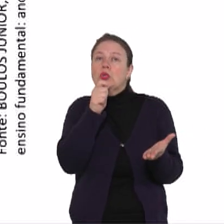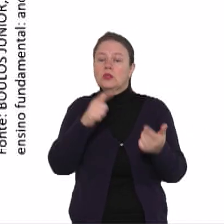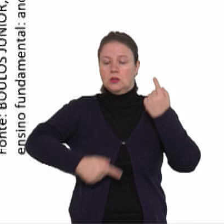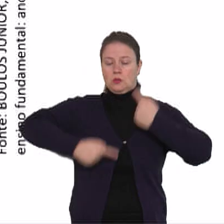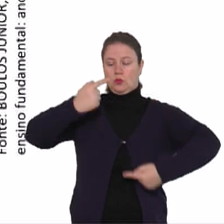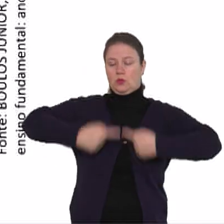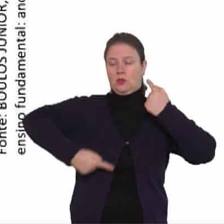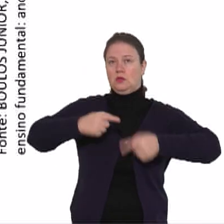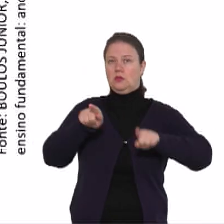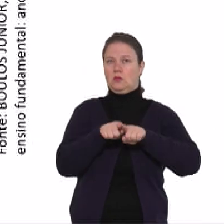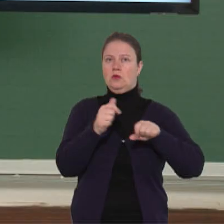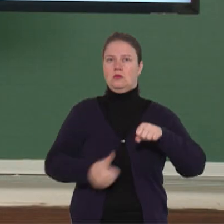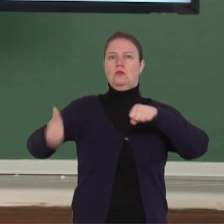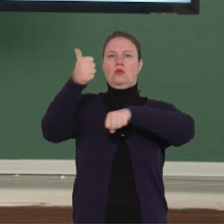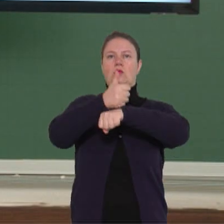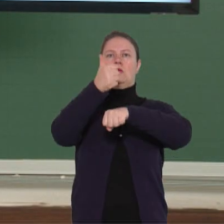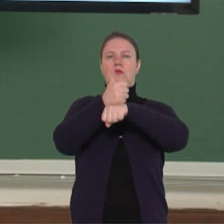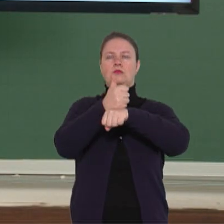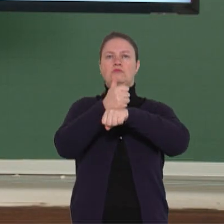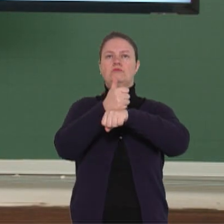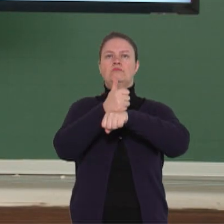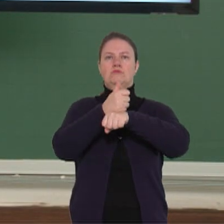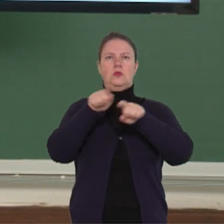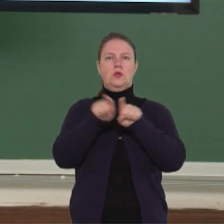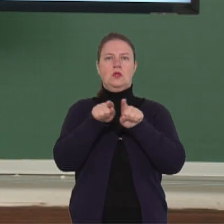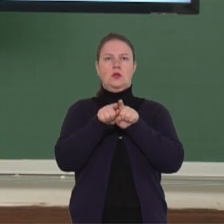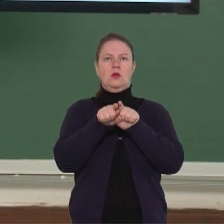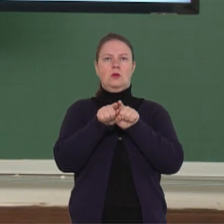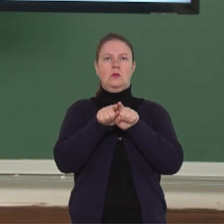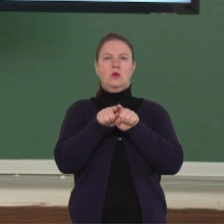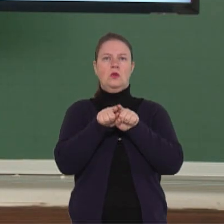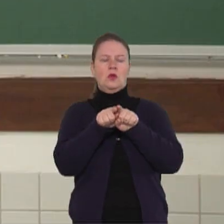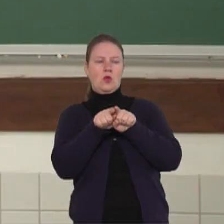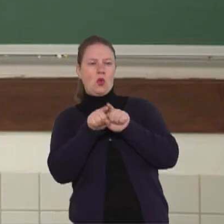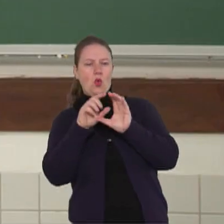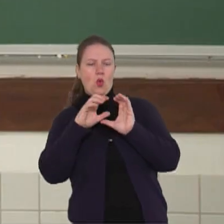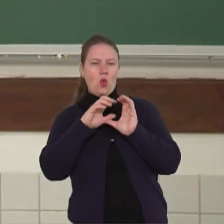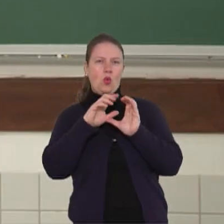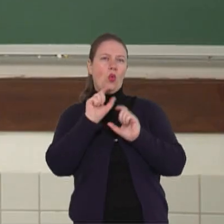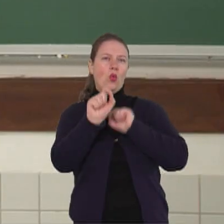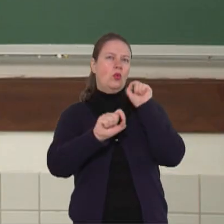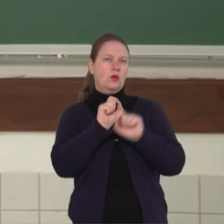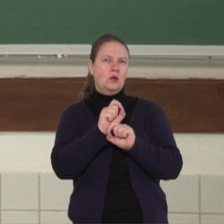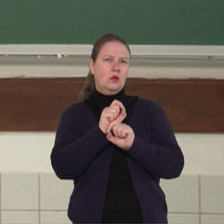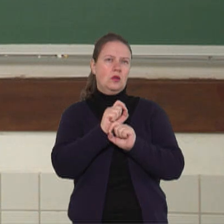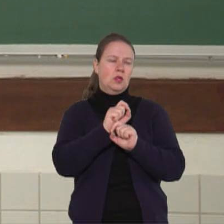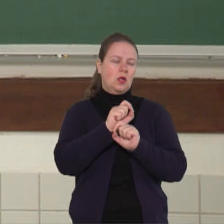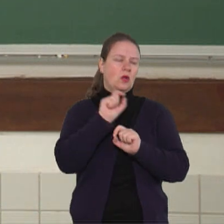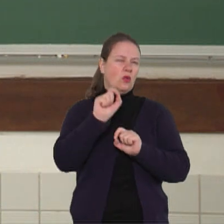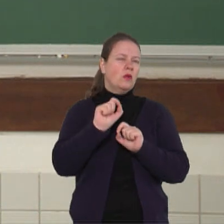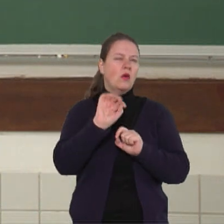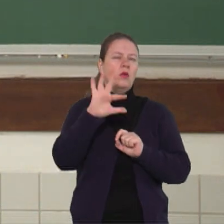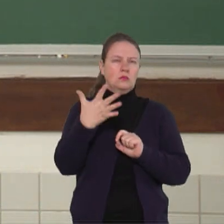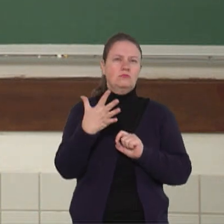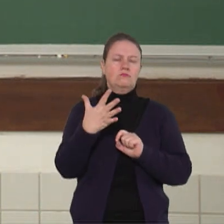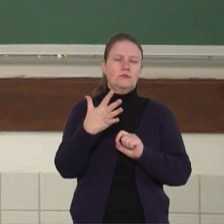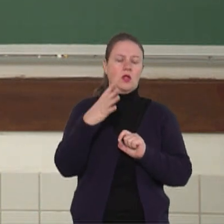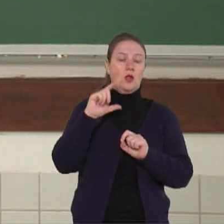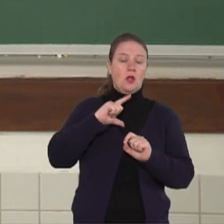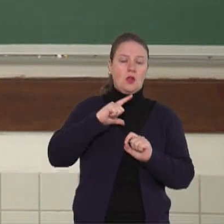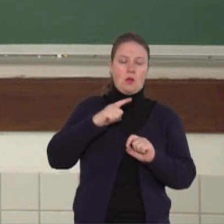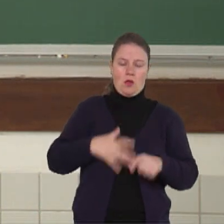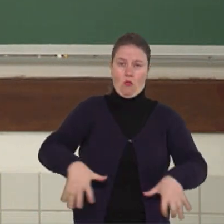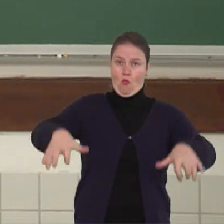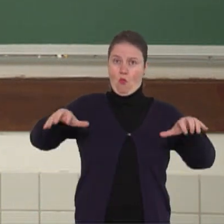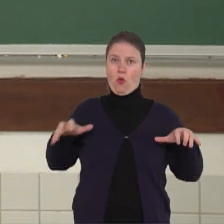e foi um dos líderes, né, da conspiração dos iguais, que tentava suprimir o direito da propriedade privada, restabelecer a